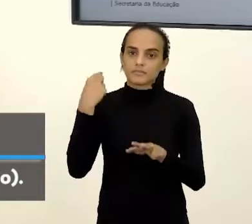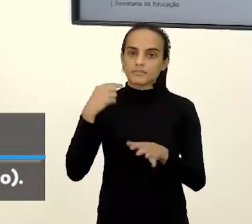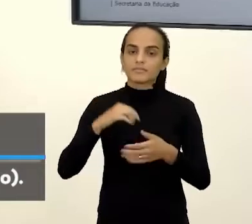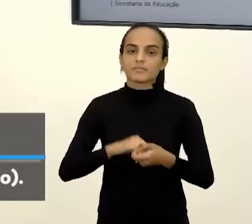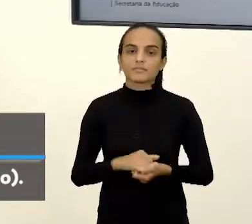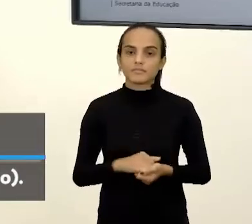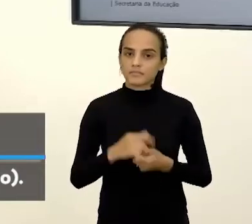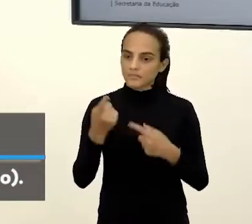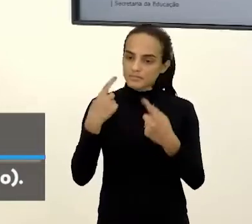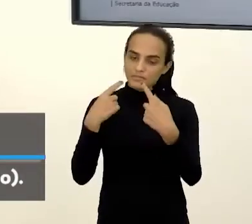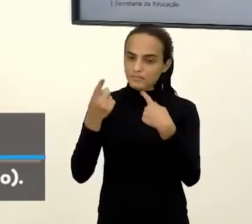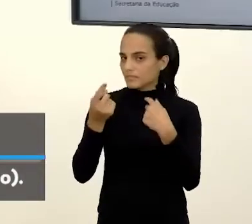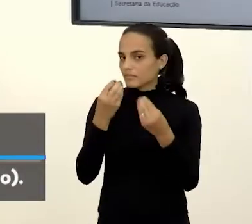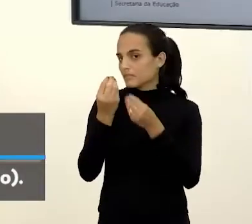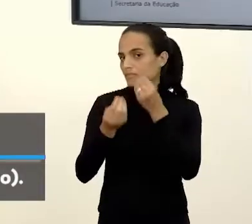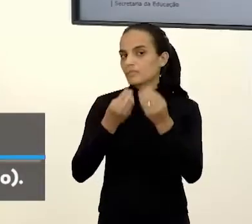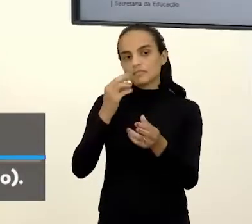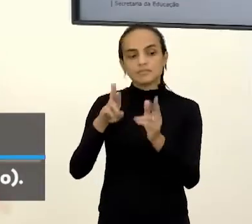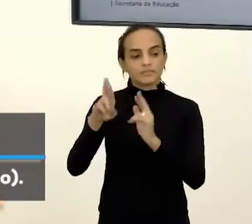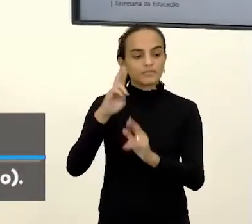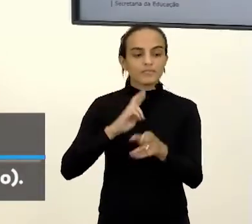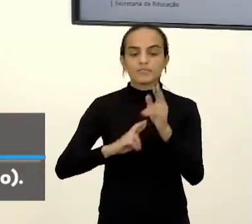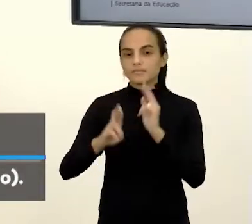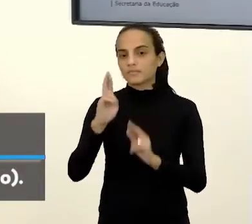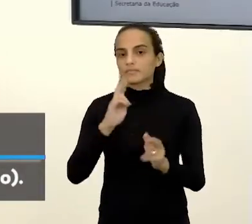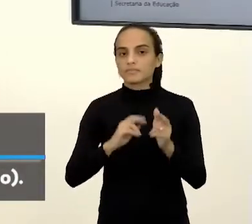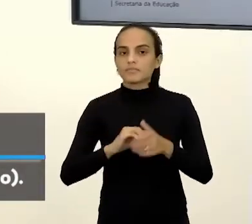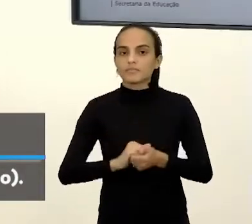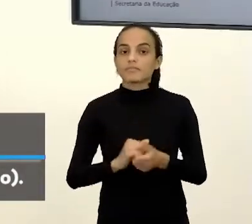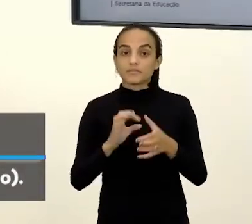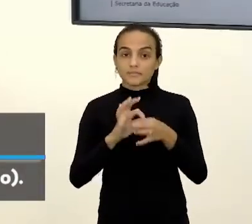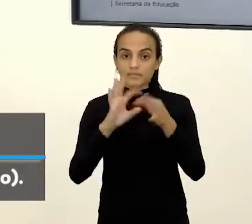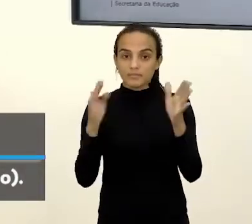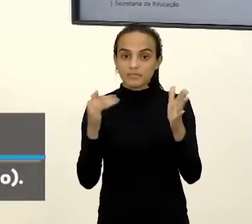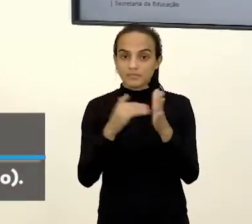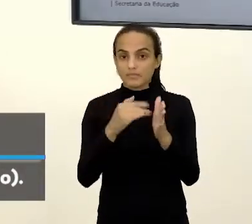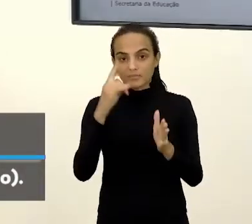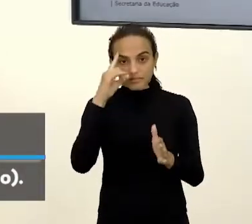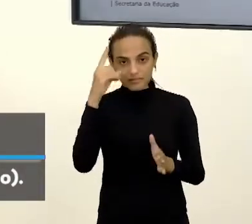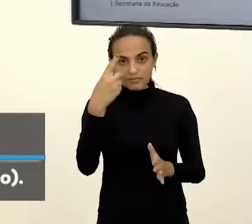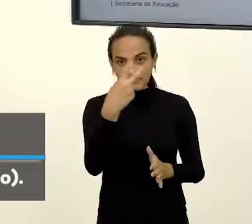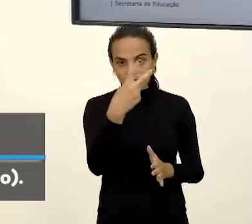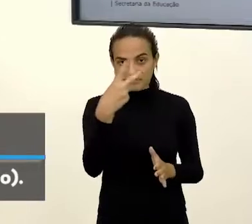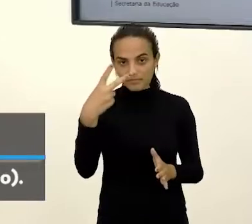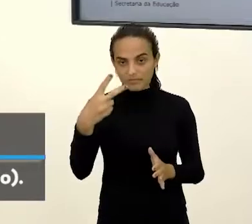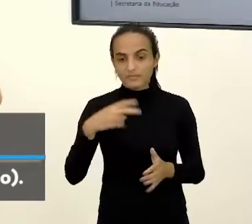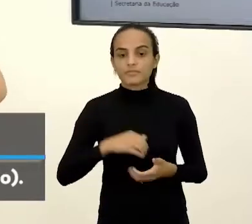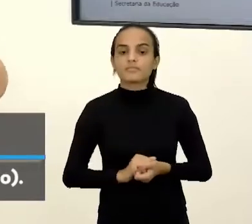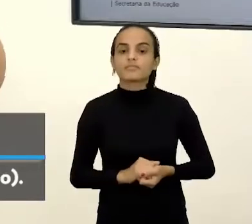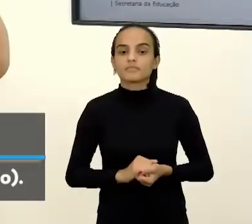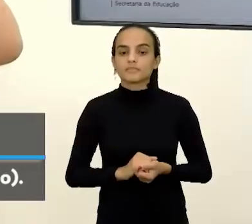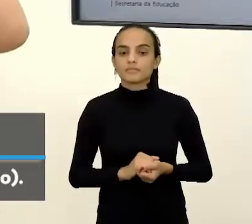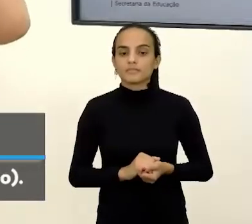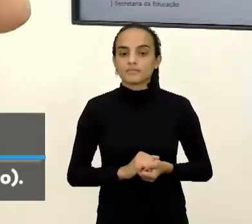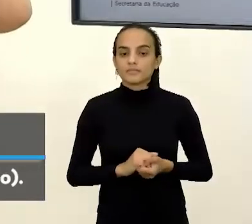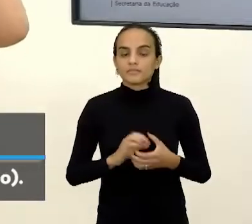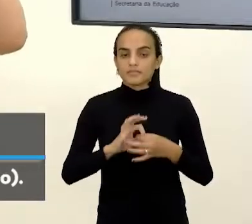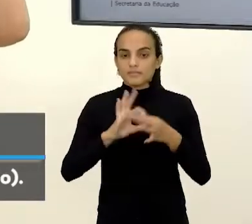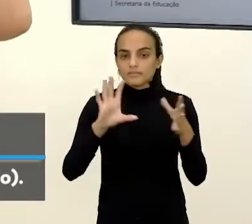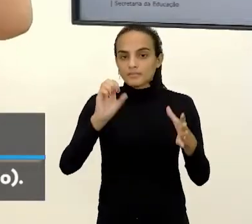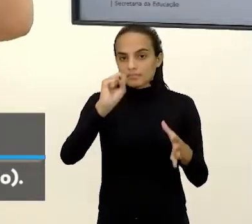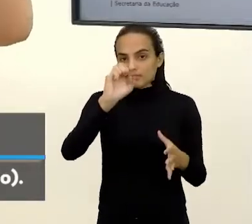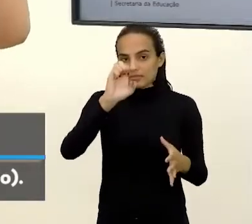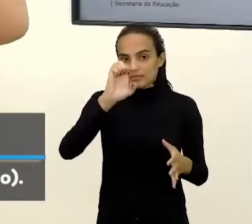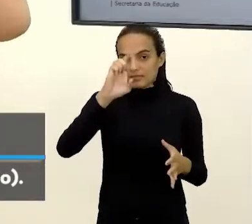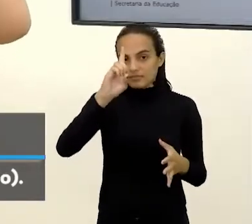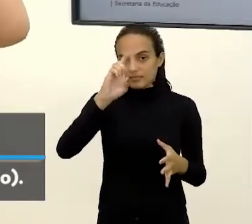como, né, responder. Esse questionário, ele tá aberto até o dia 22, é lá na sede, que é onde vocês pegam o boletim. Só entrar lá no menu